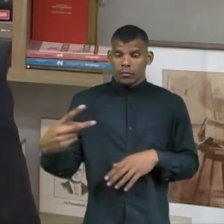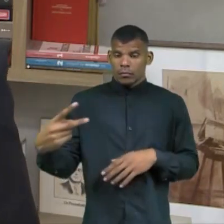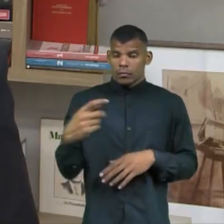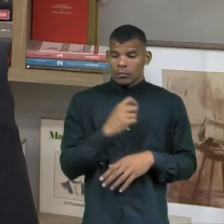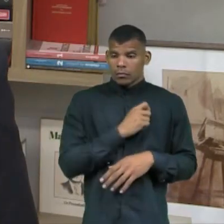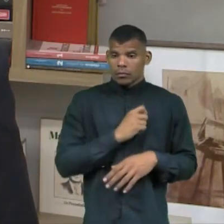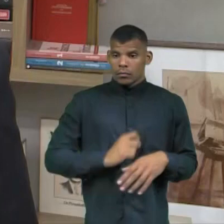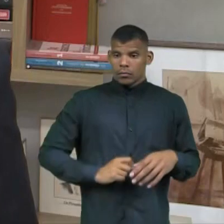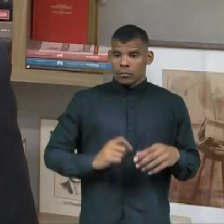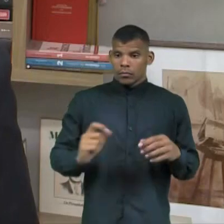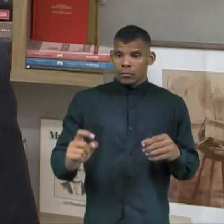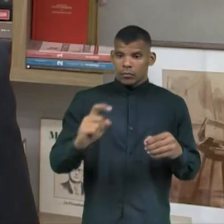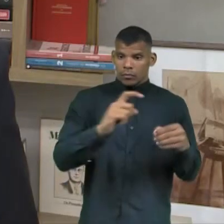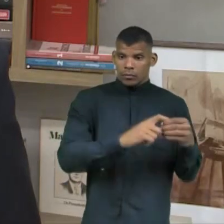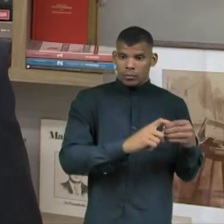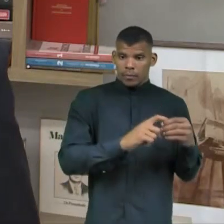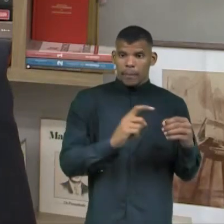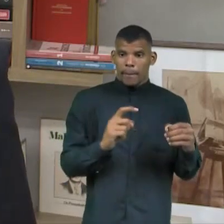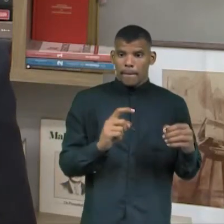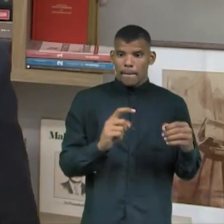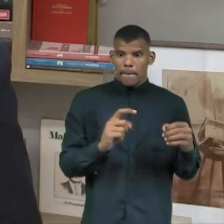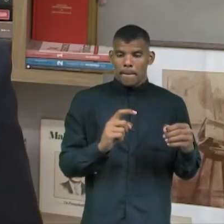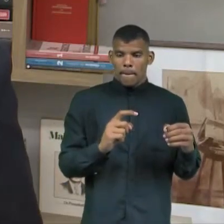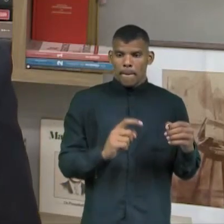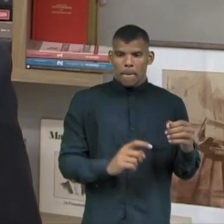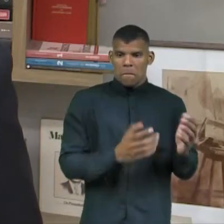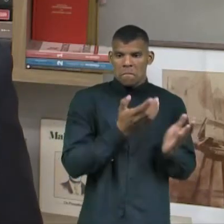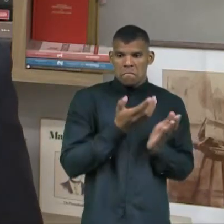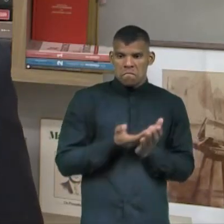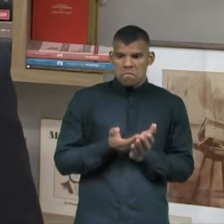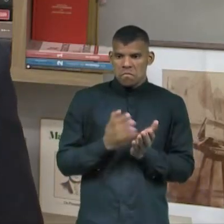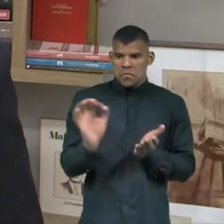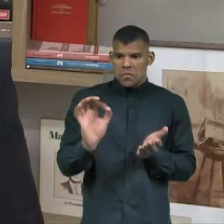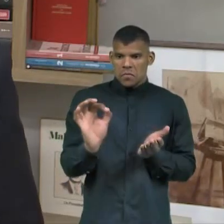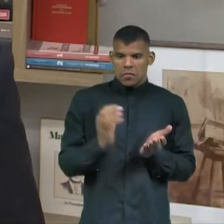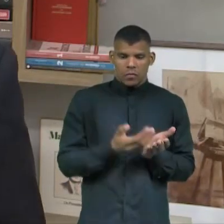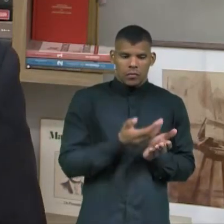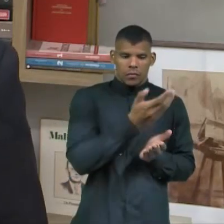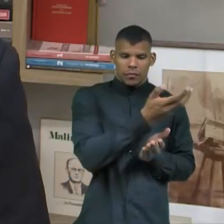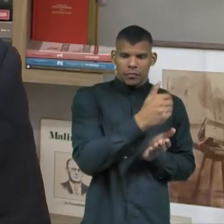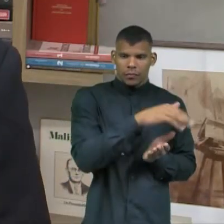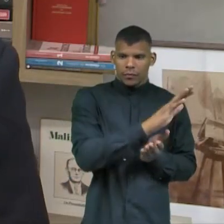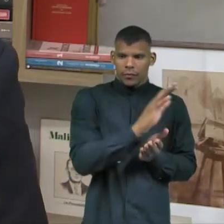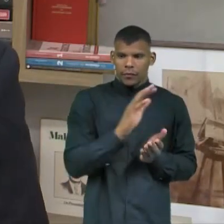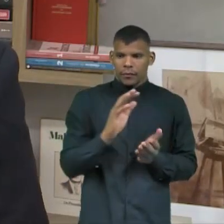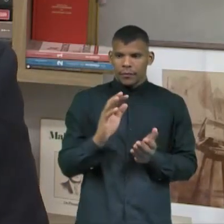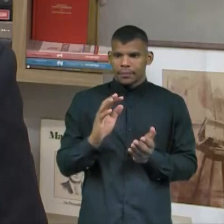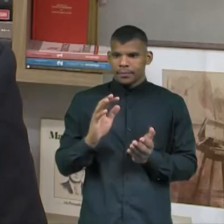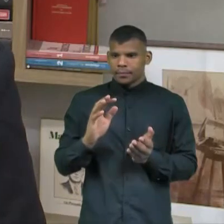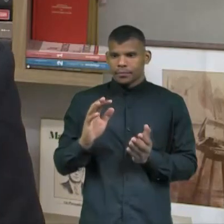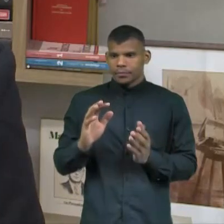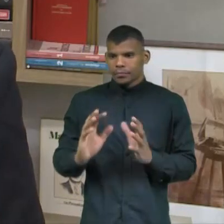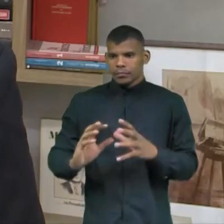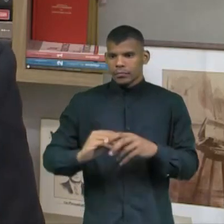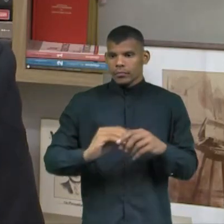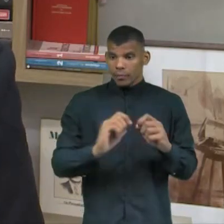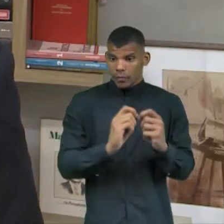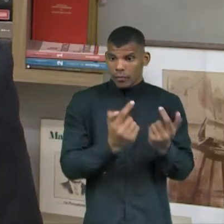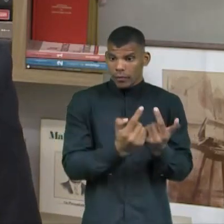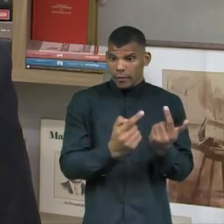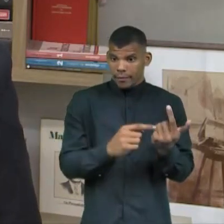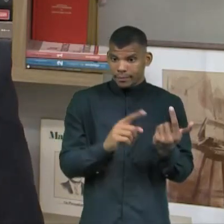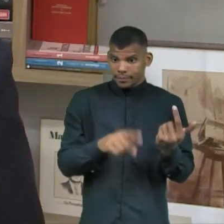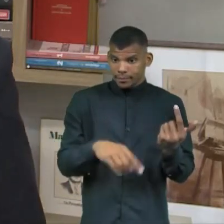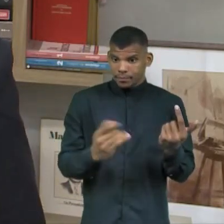essa medida provisória sem sequer apreciar, por entender que não era o meio cabível. Então, trazer isso para o parlamento já é interessante